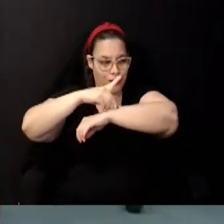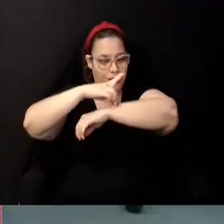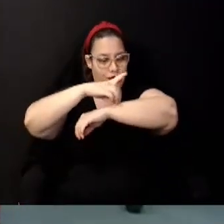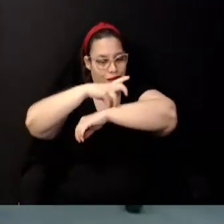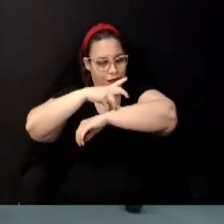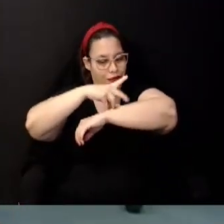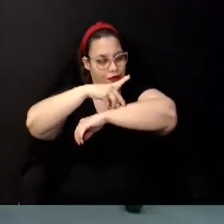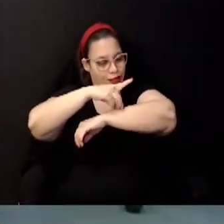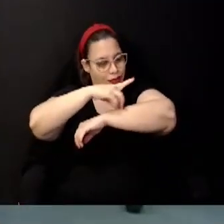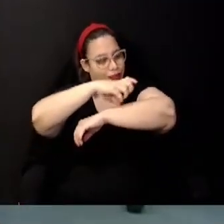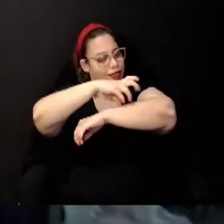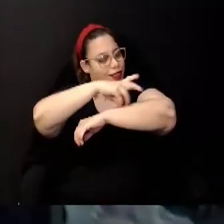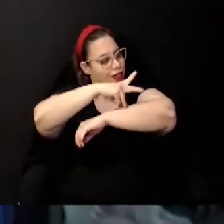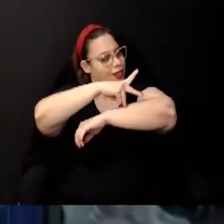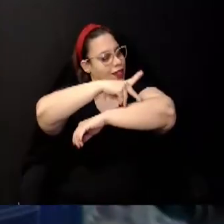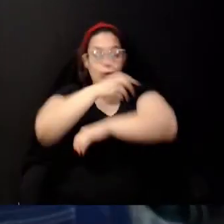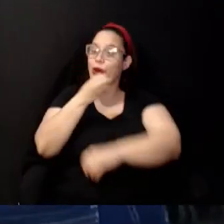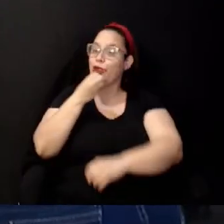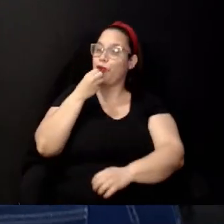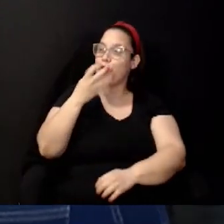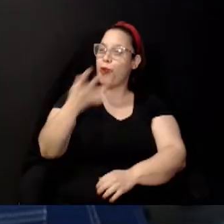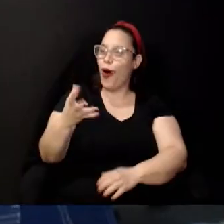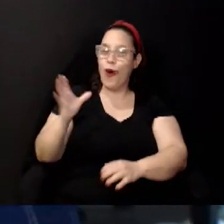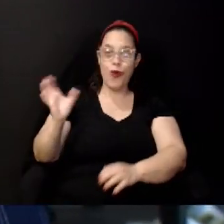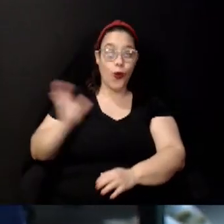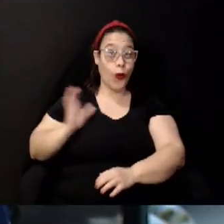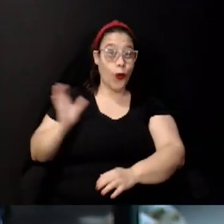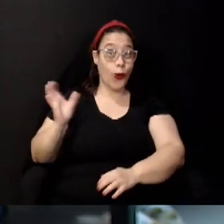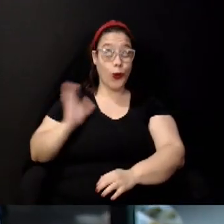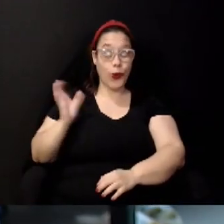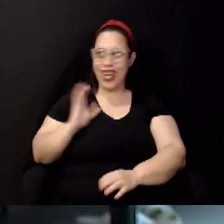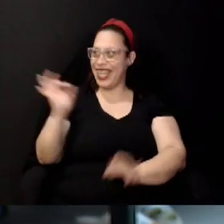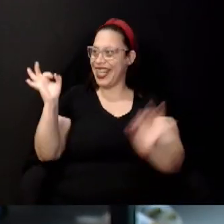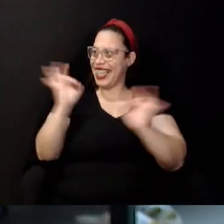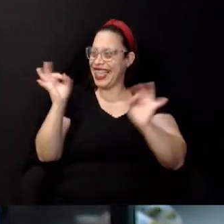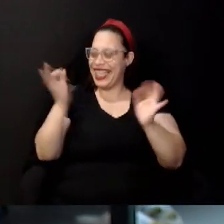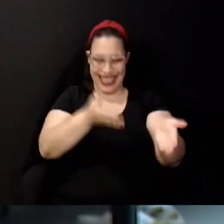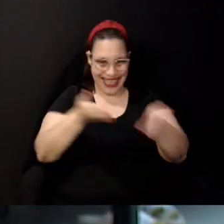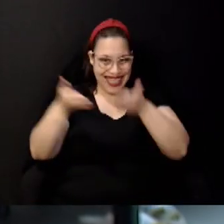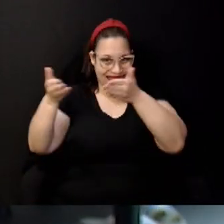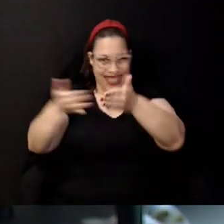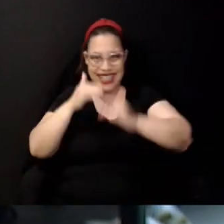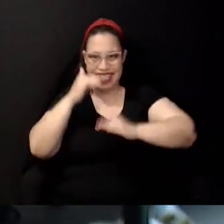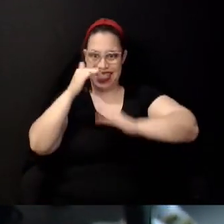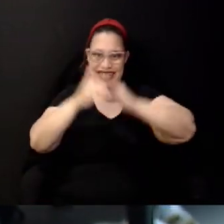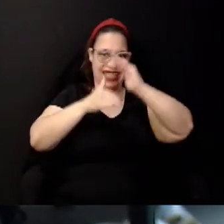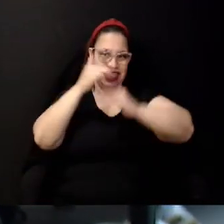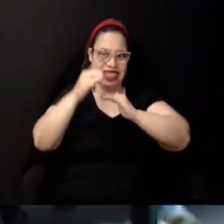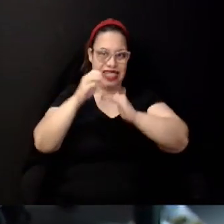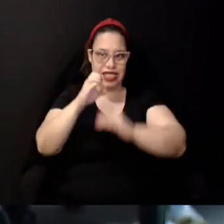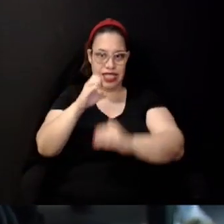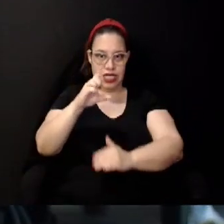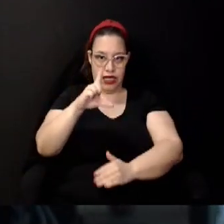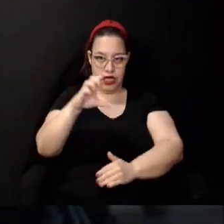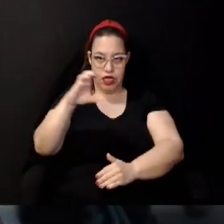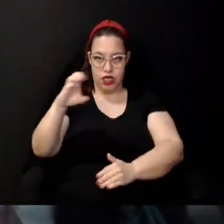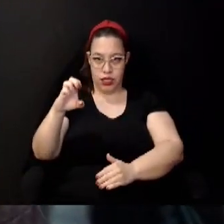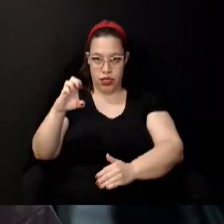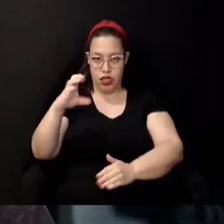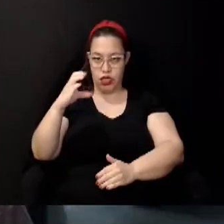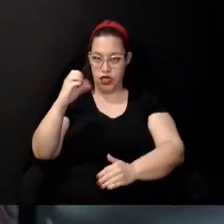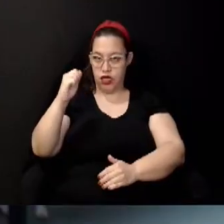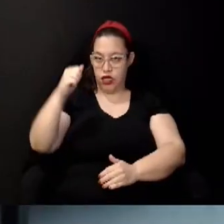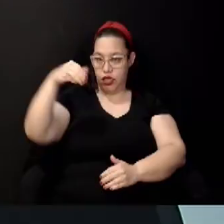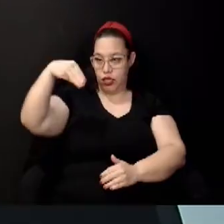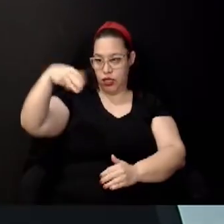passeio, é muito rico. O programa de visitação é desenvolvido pela Elecamp, a Escola do Legislativo